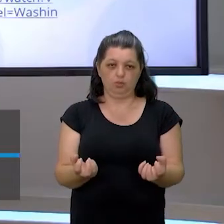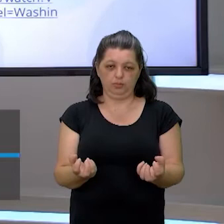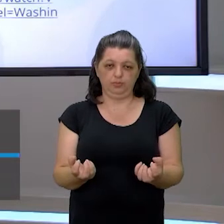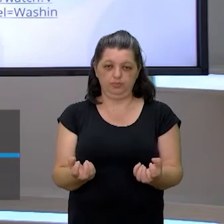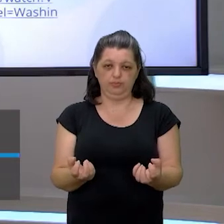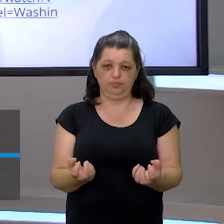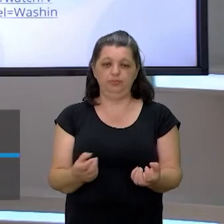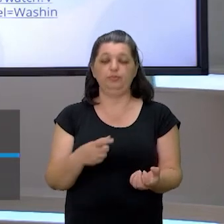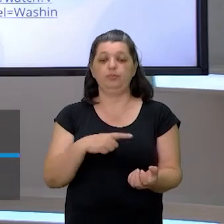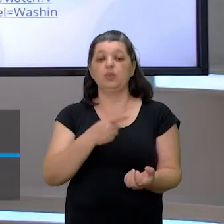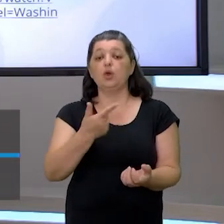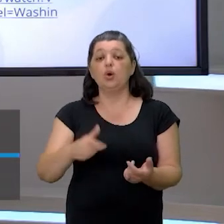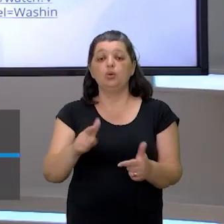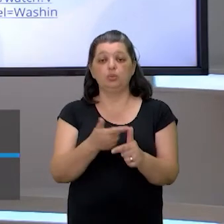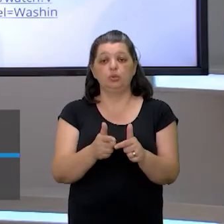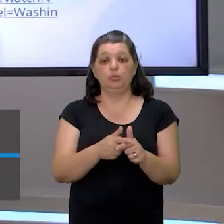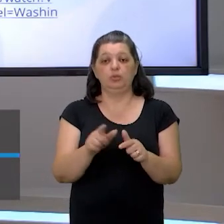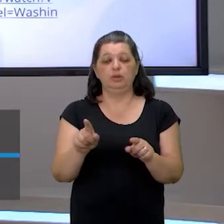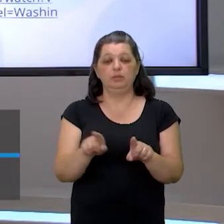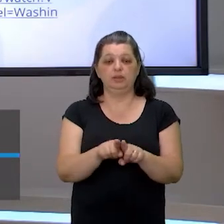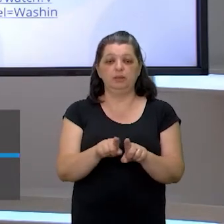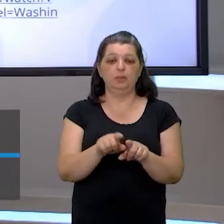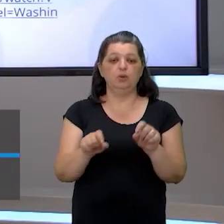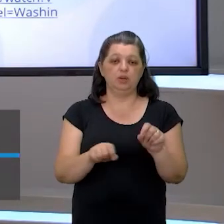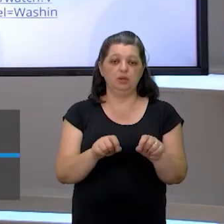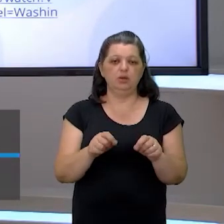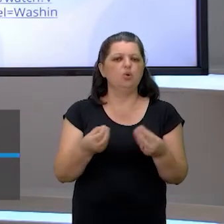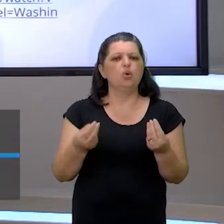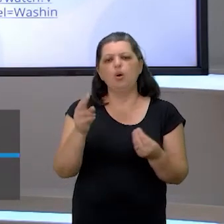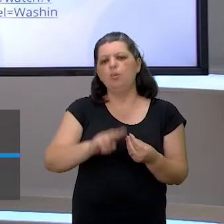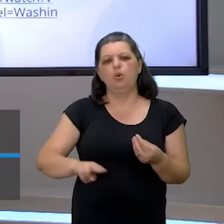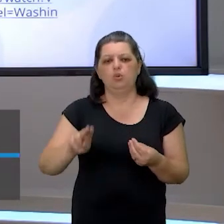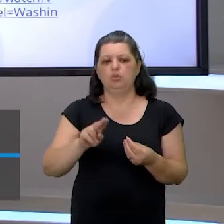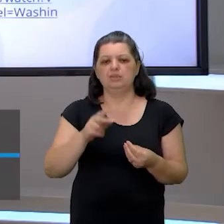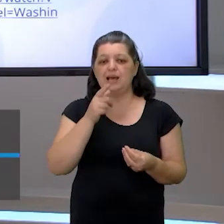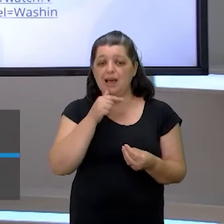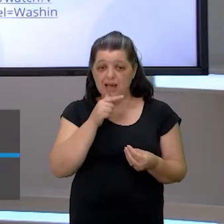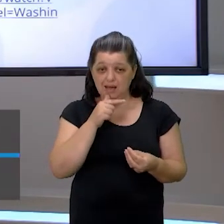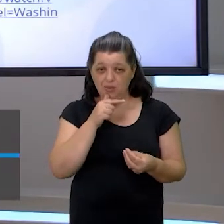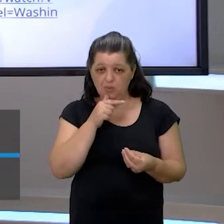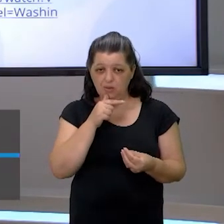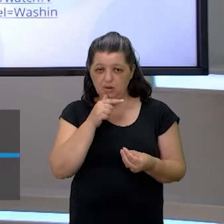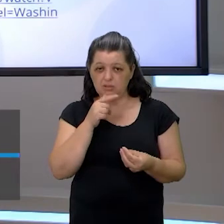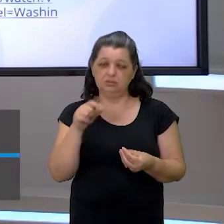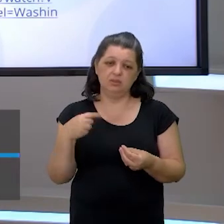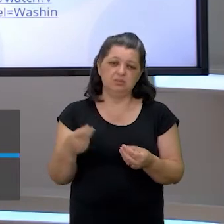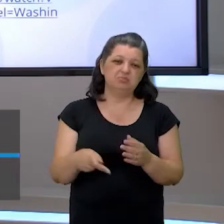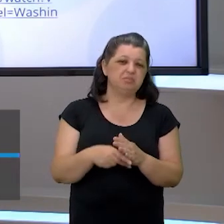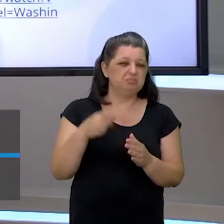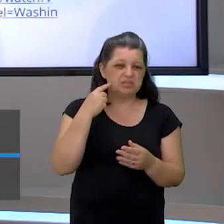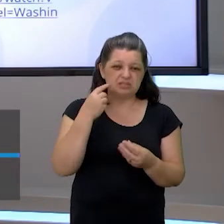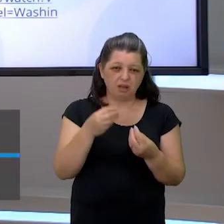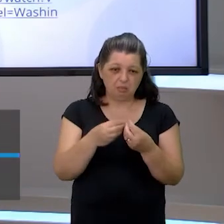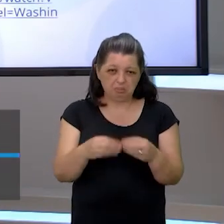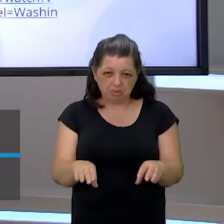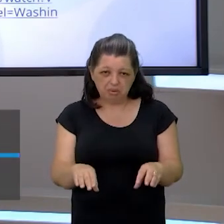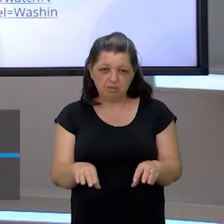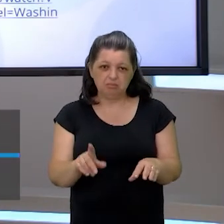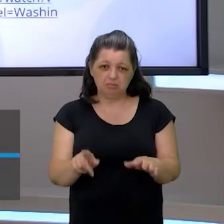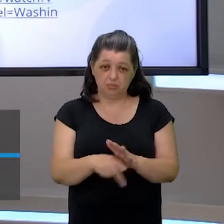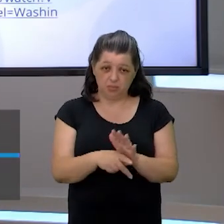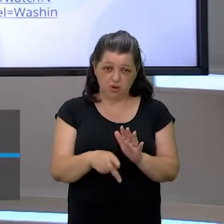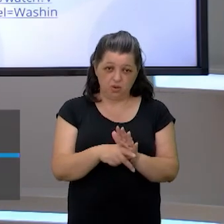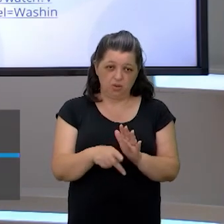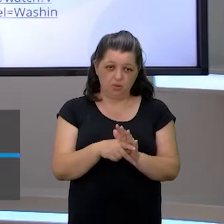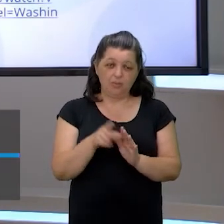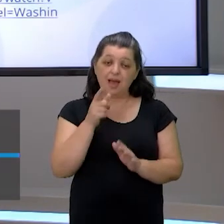outra questão que a gente levanta também é como que a gente está utilizando essa água? Será que a gente desperdiça água demais? É um